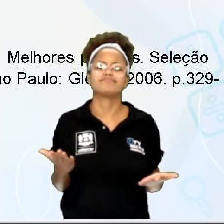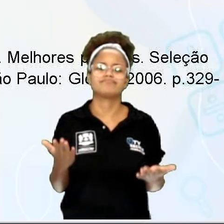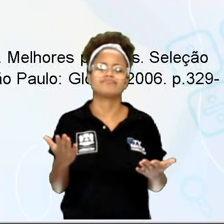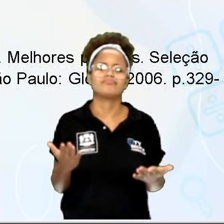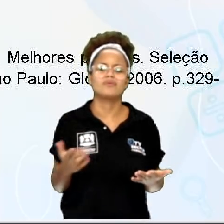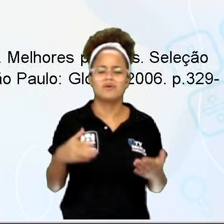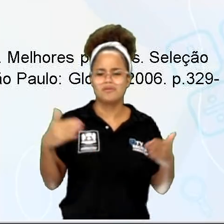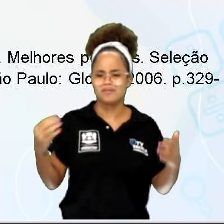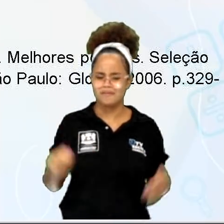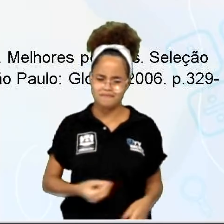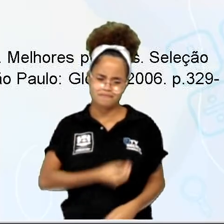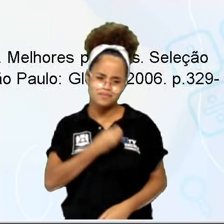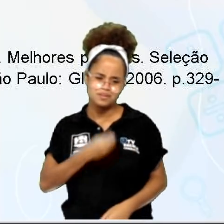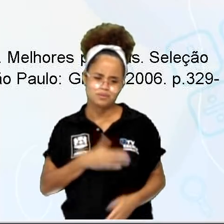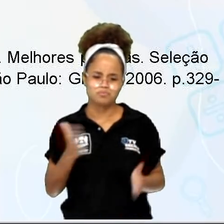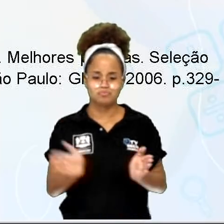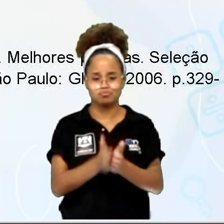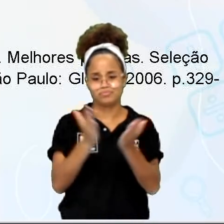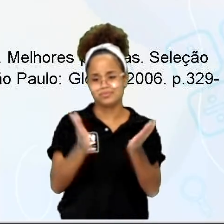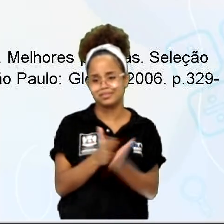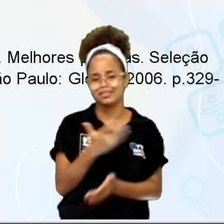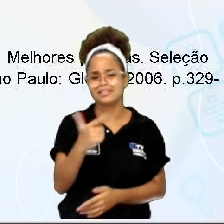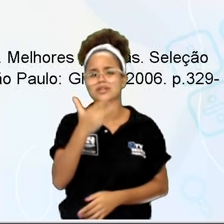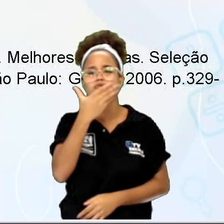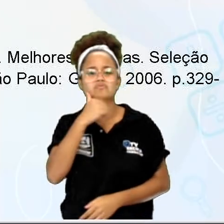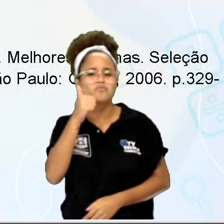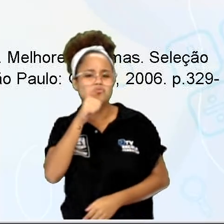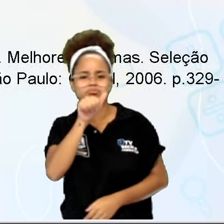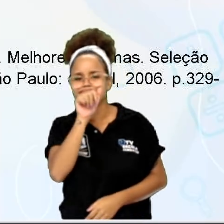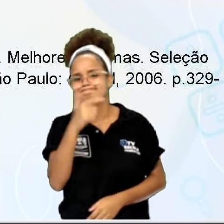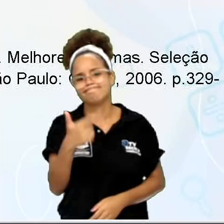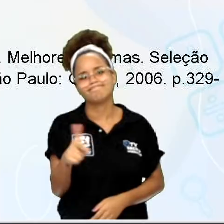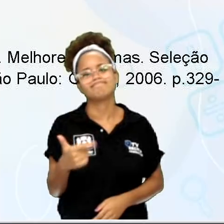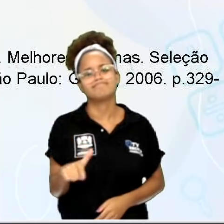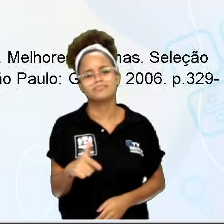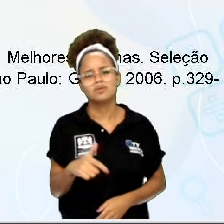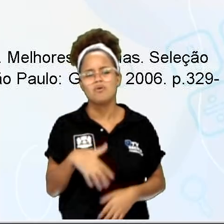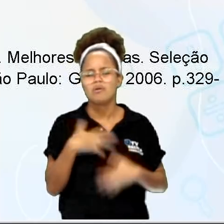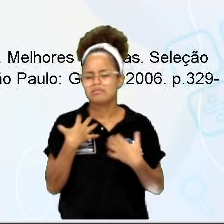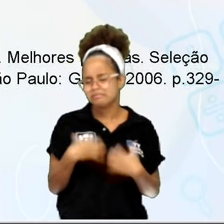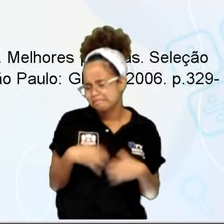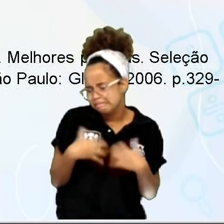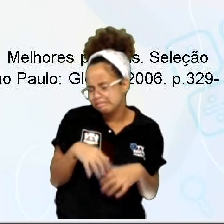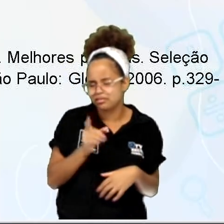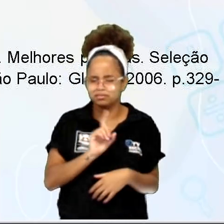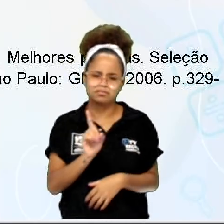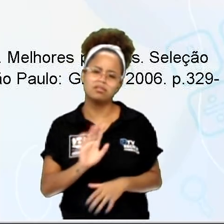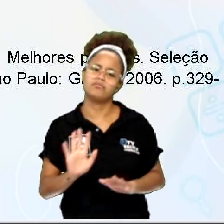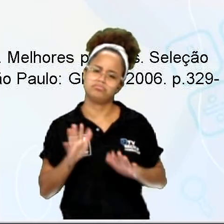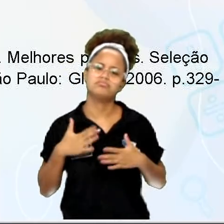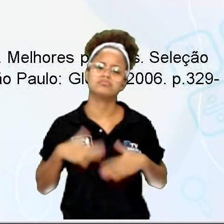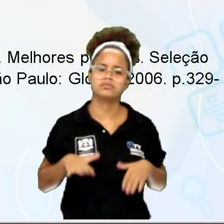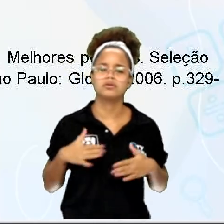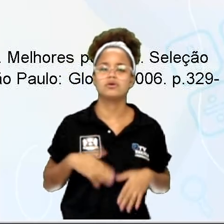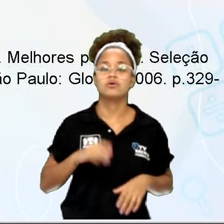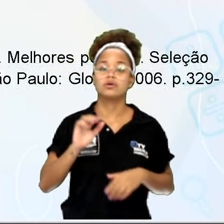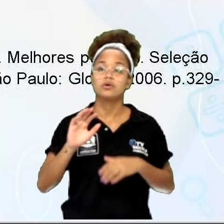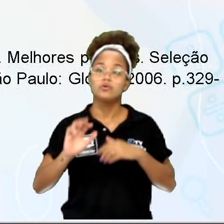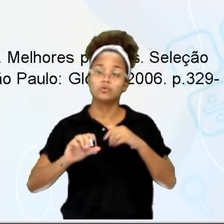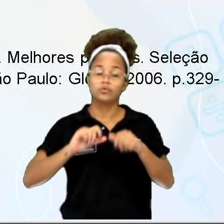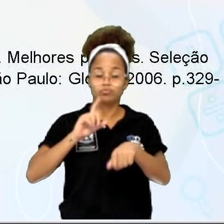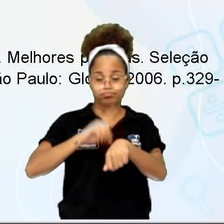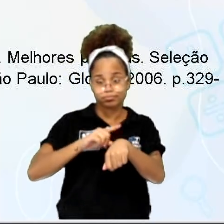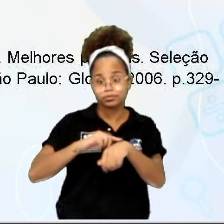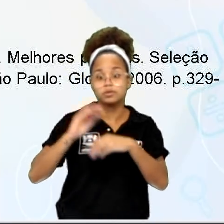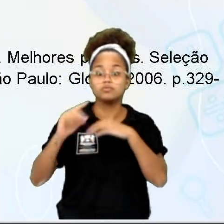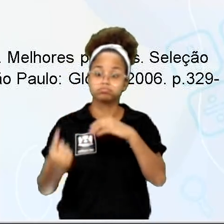de mendigo que não tem nem mãe nem tem pai? Não se aflija, nem se afobe, o que com o tempo sobe, o